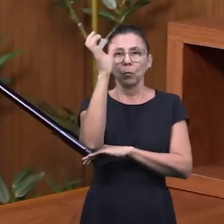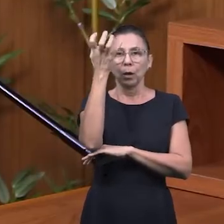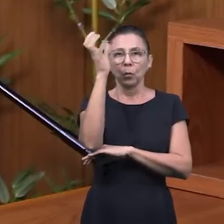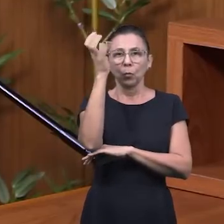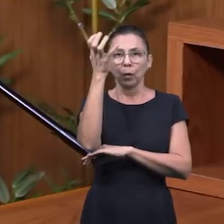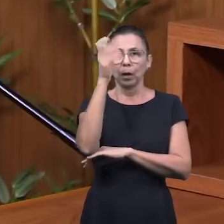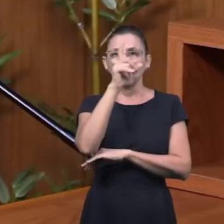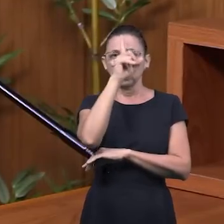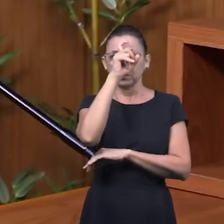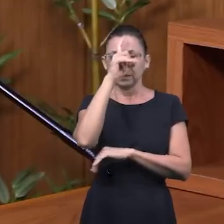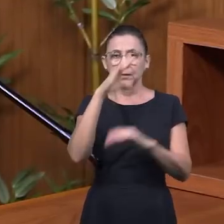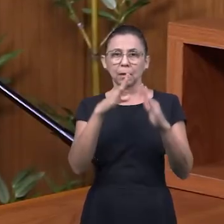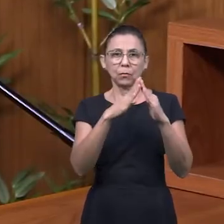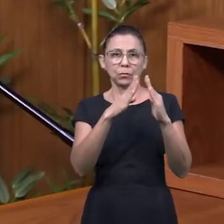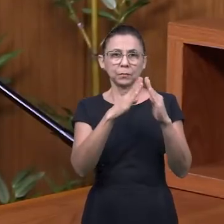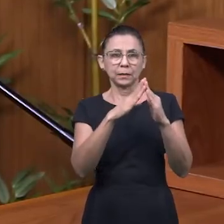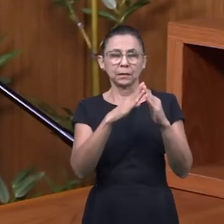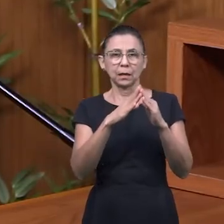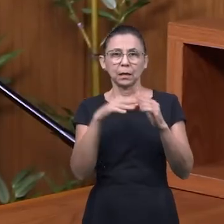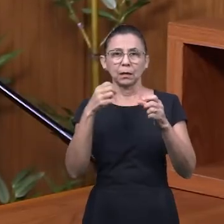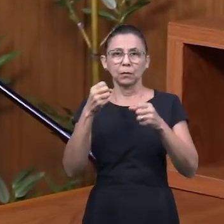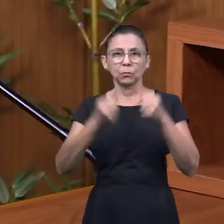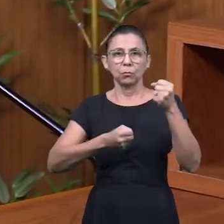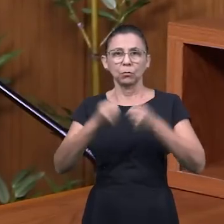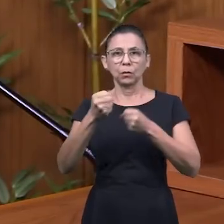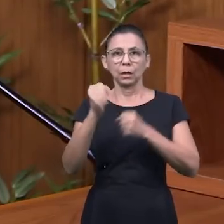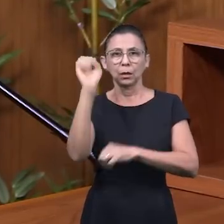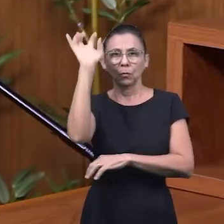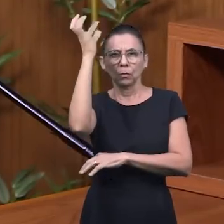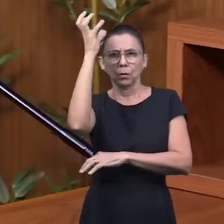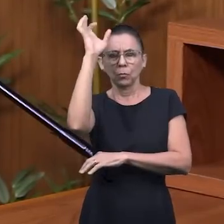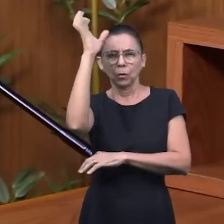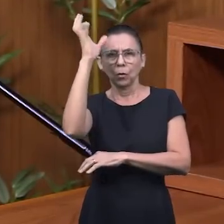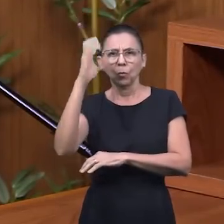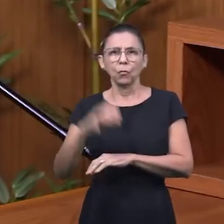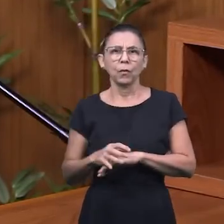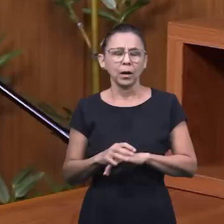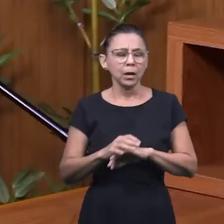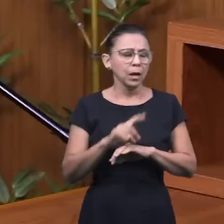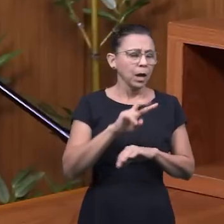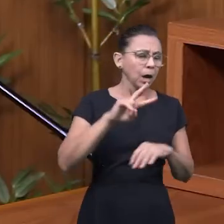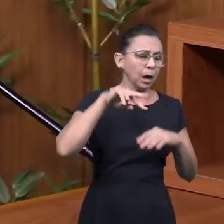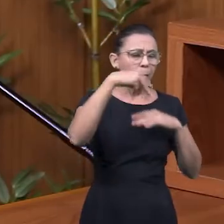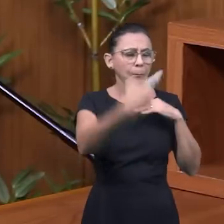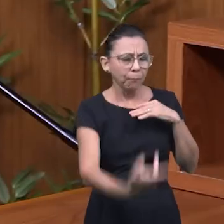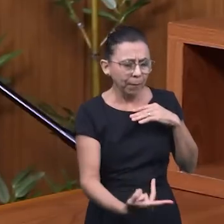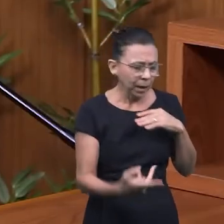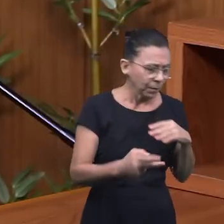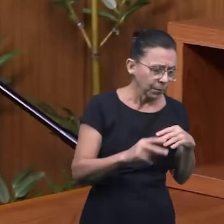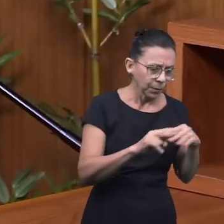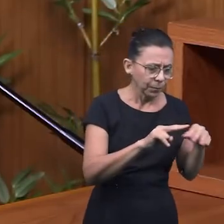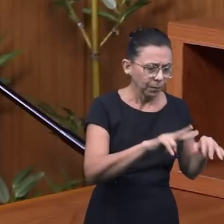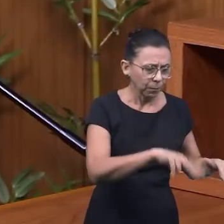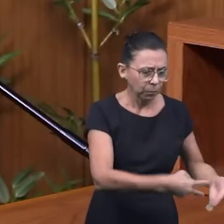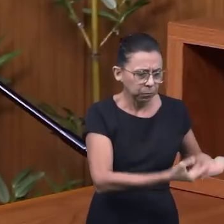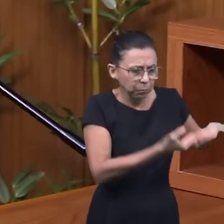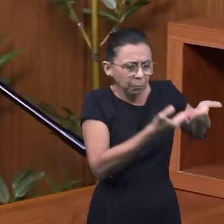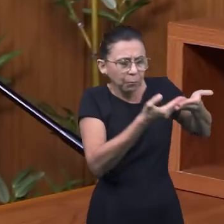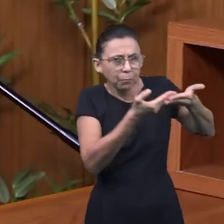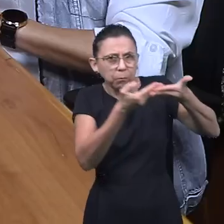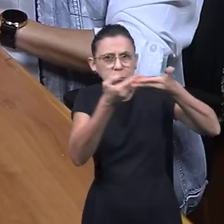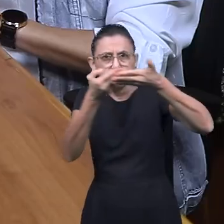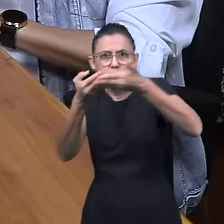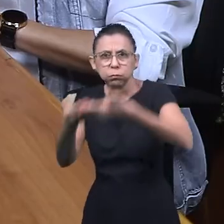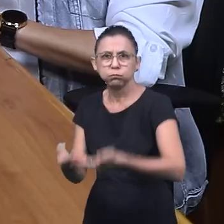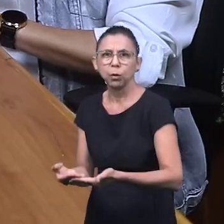hospital municipal, lá de Caratinga, socorreu e já levou ela ali para ter os primeiros socorros, ver o que tinha acontecido. Porque no acidente ela